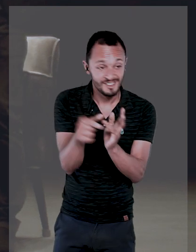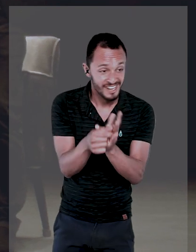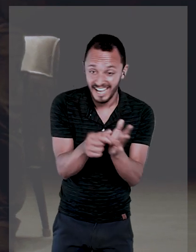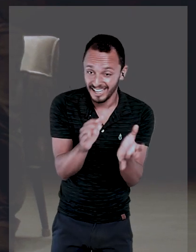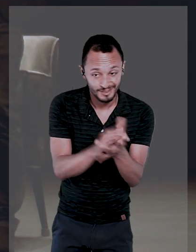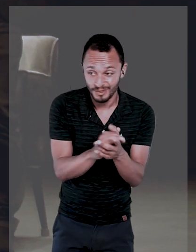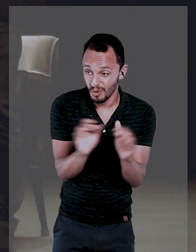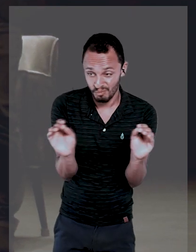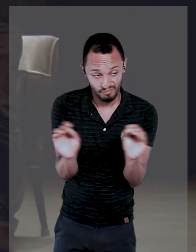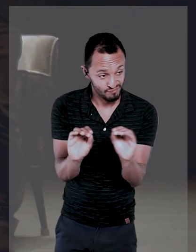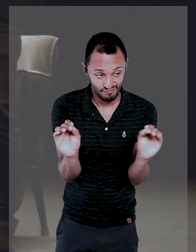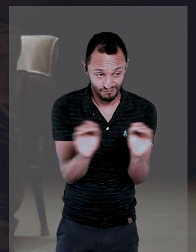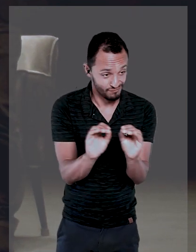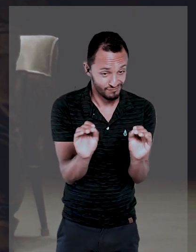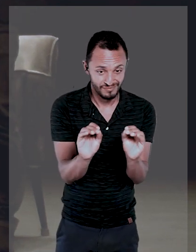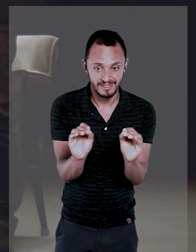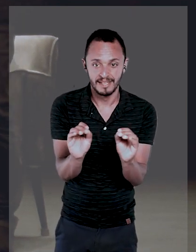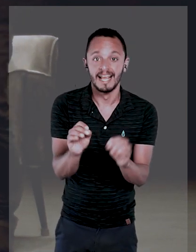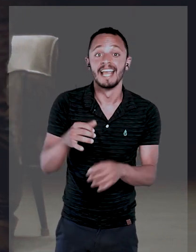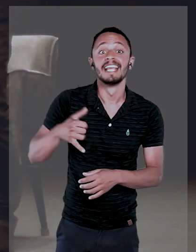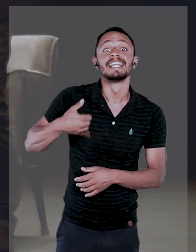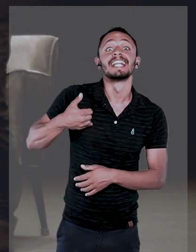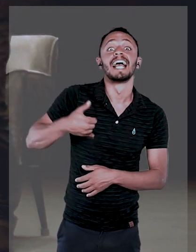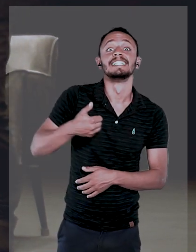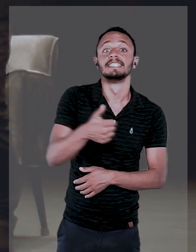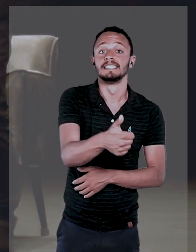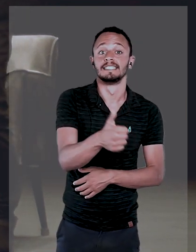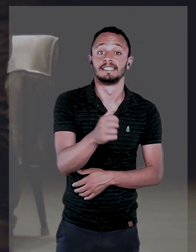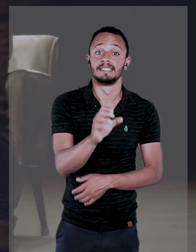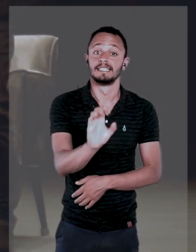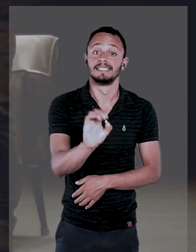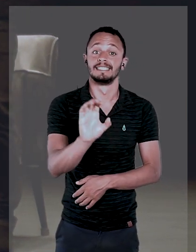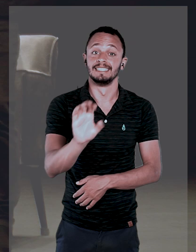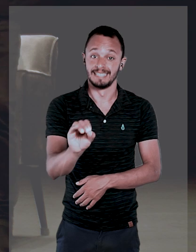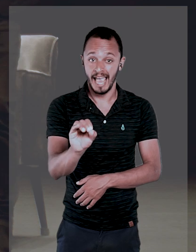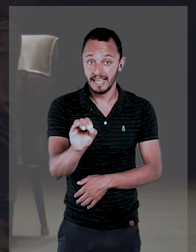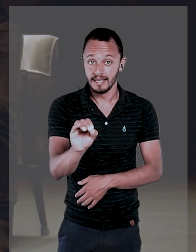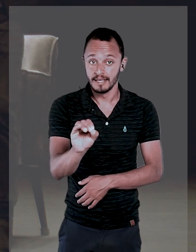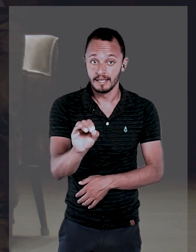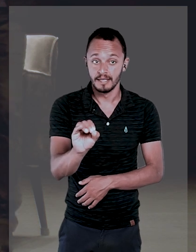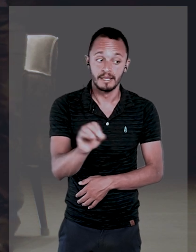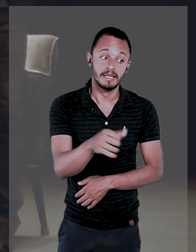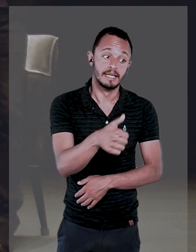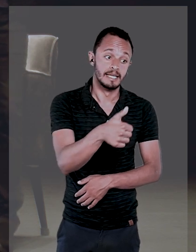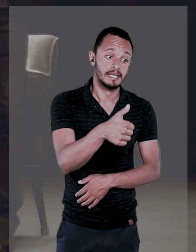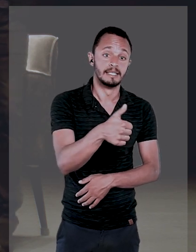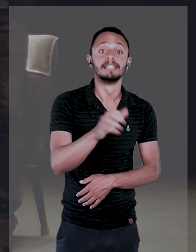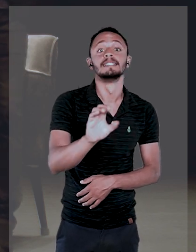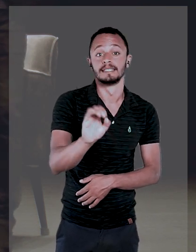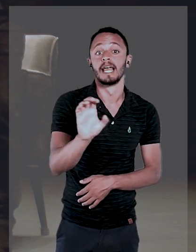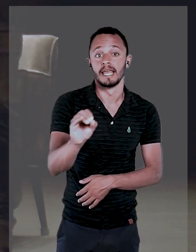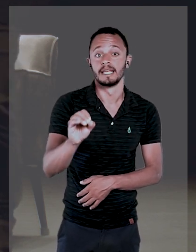assim, ontem, antes de ontem, esse fim de semana, ninguém casou. Alguém tem 100 anos?